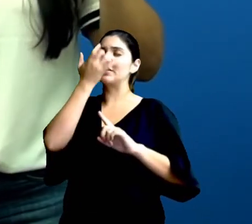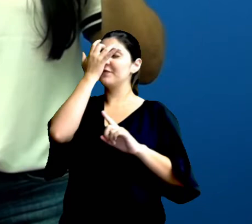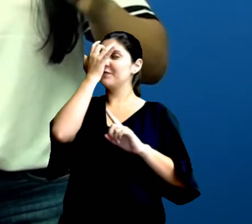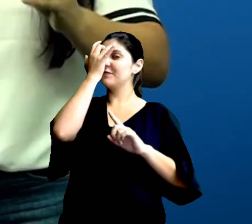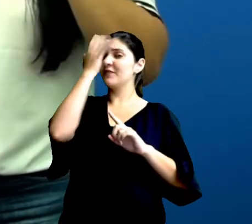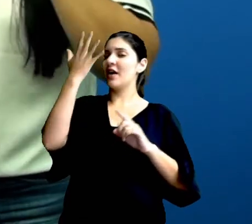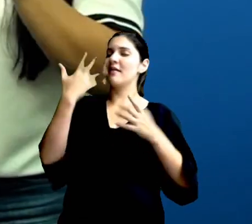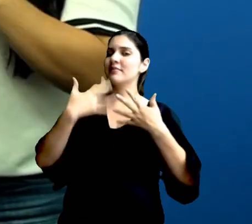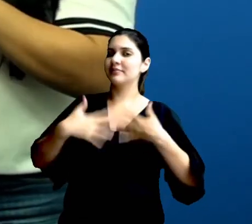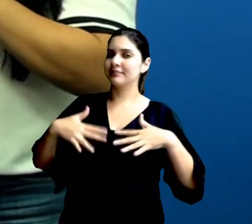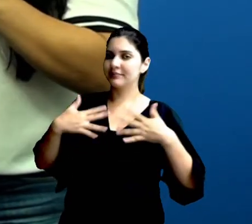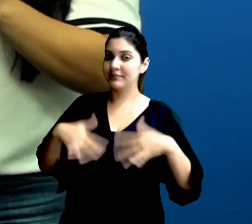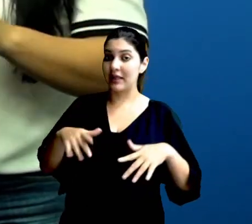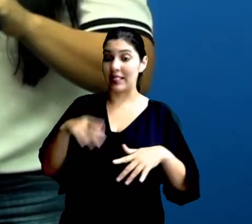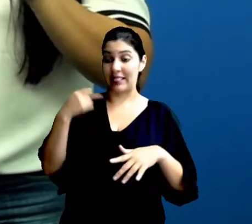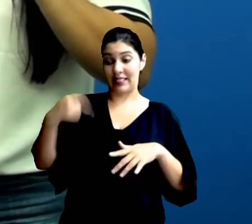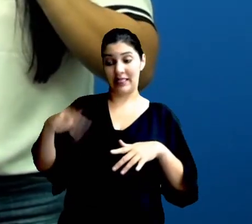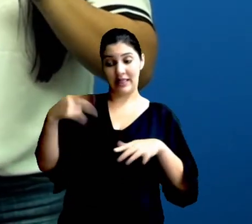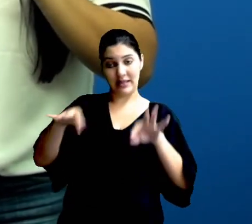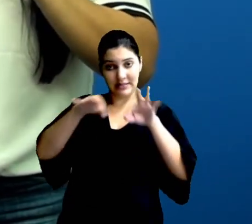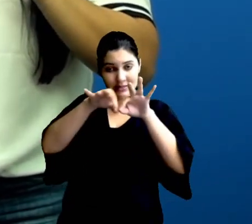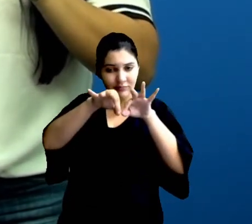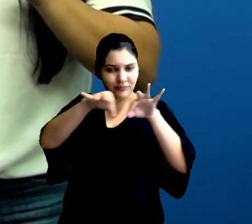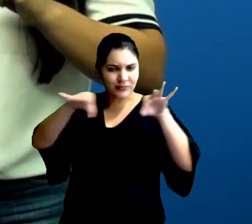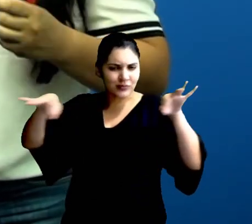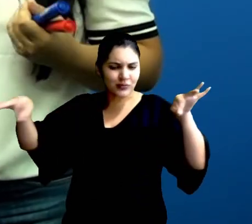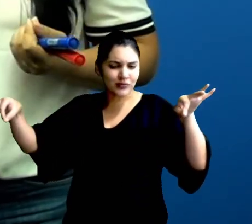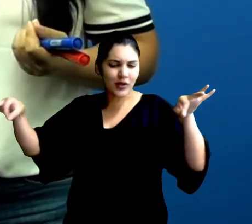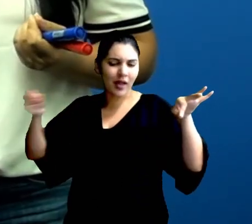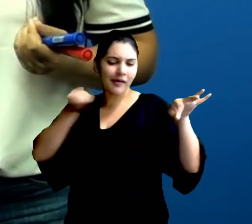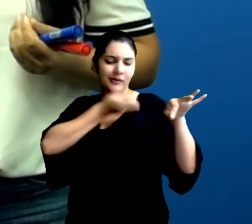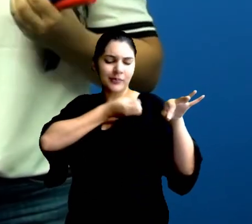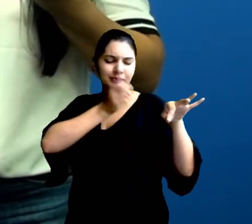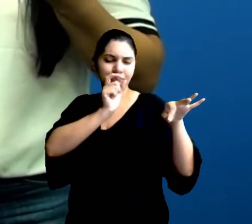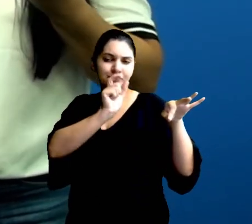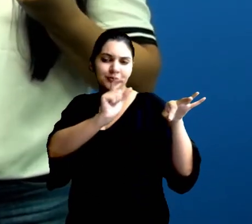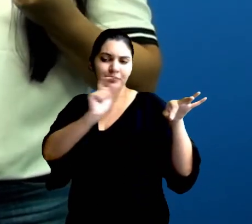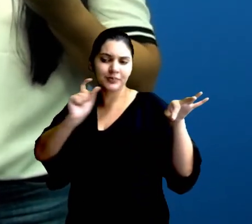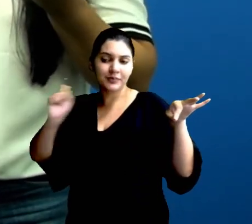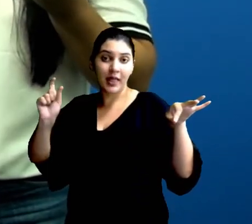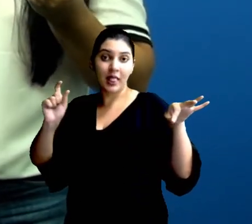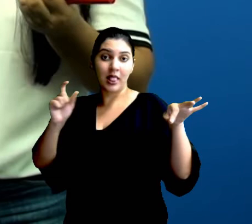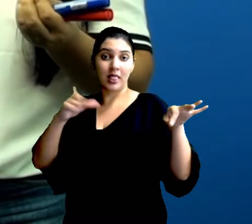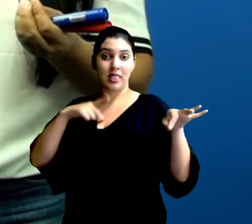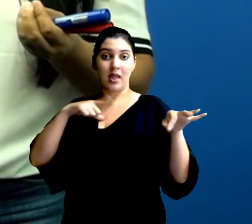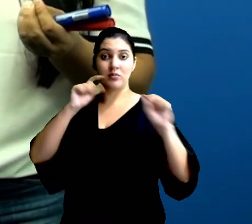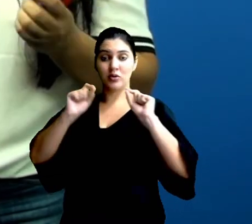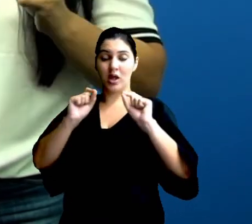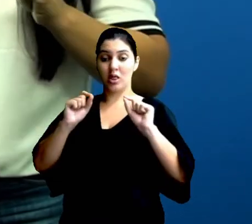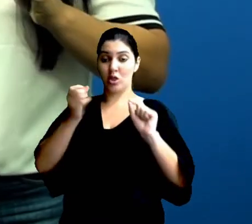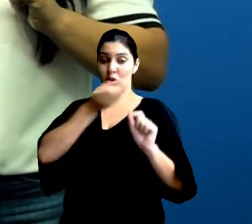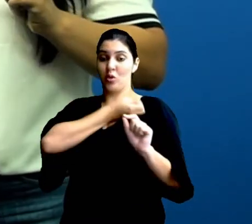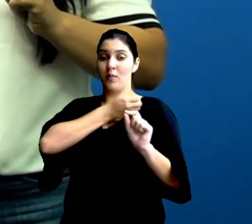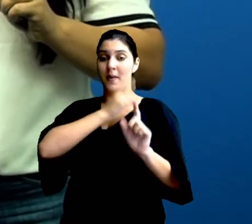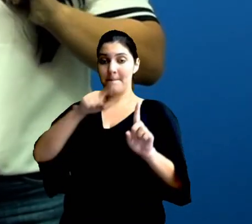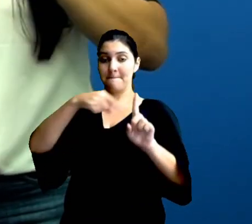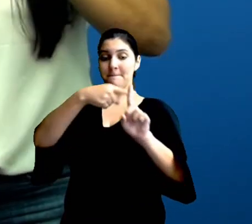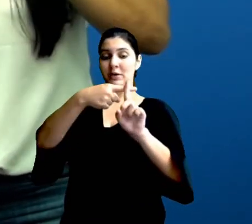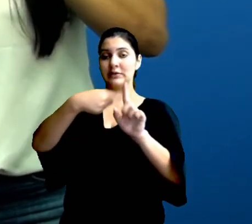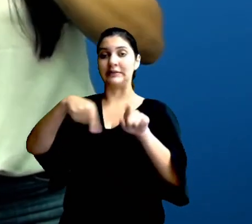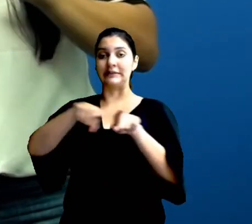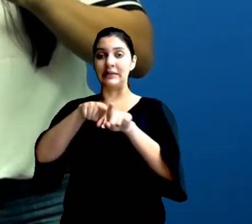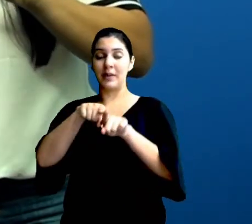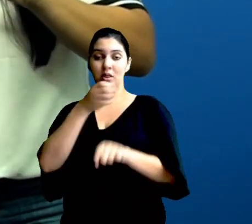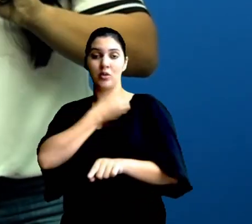mais tranquilo. Nessa reta aí, vocês podem observar que nós temos números positivos e